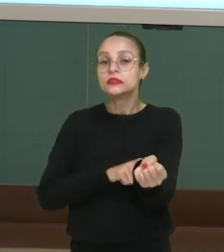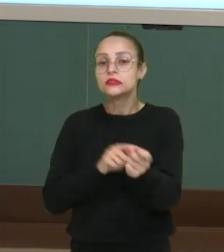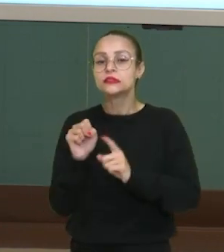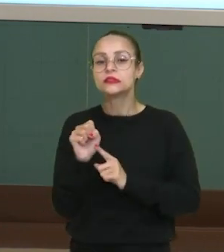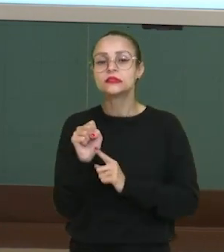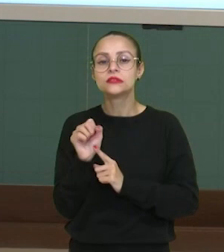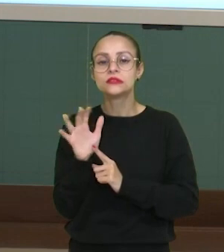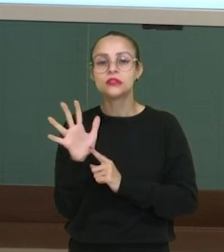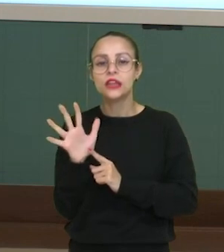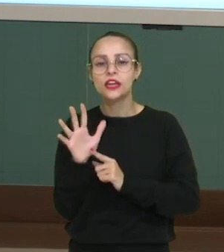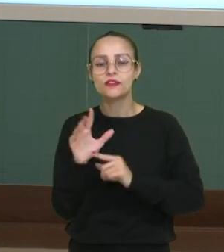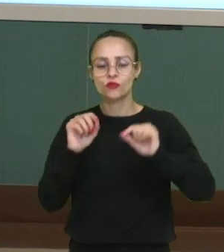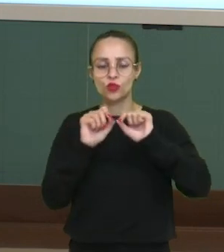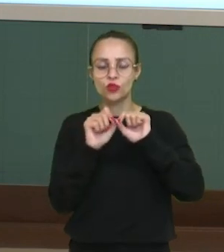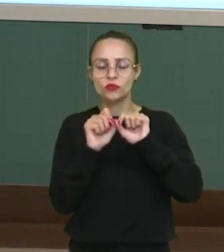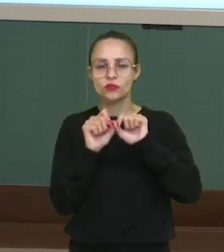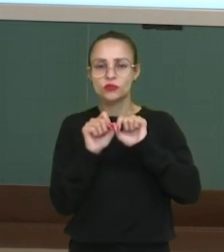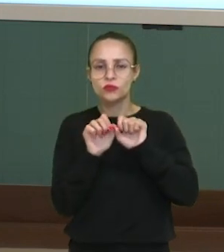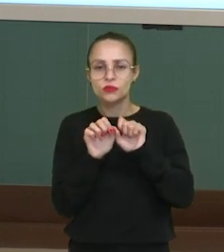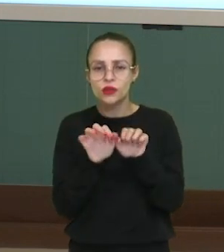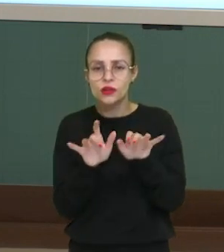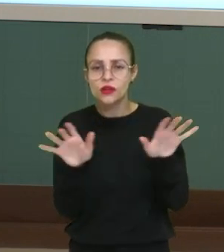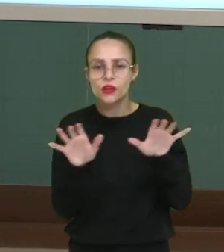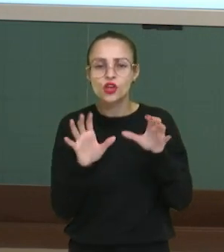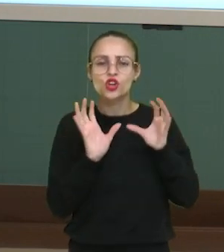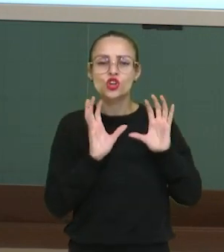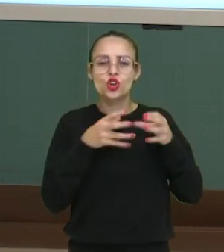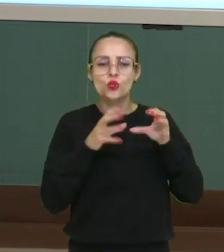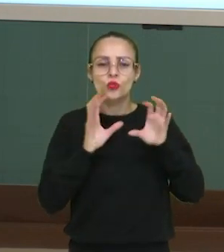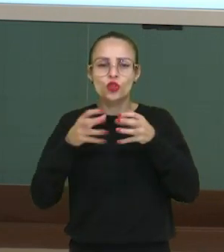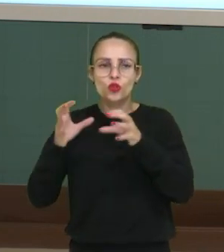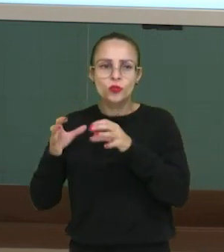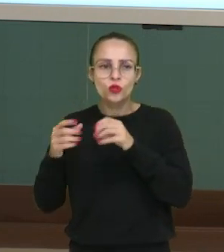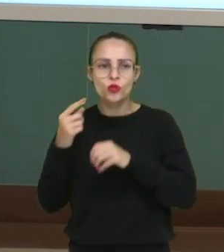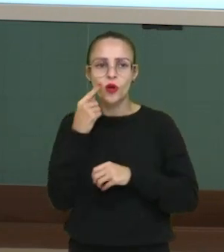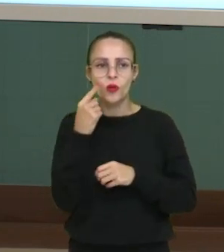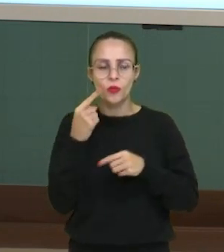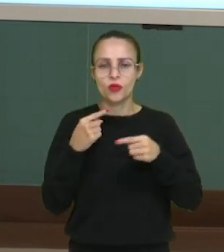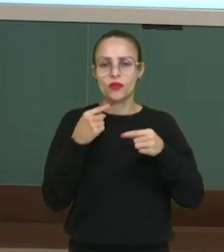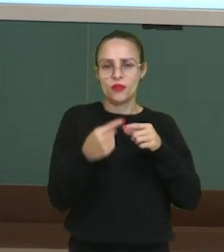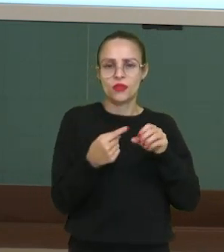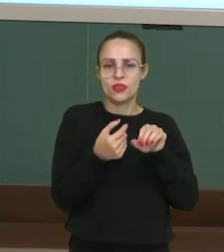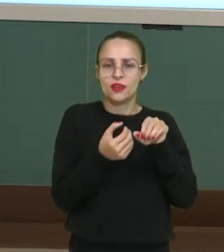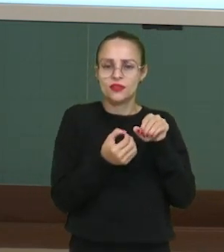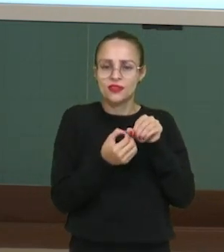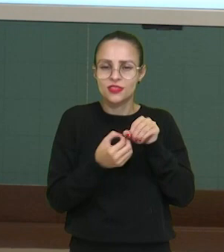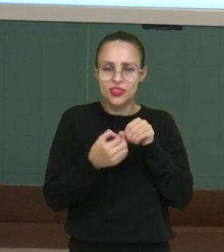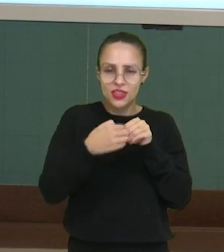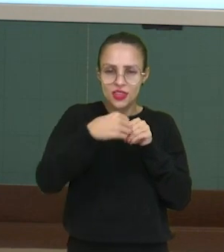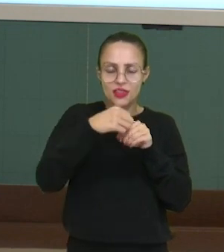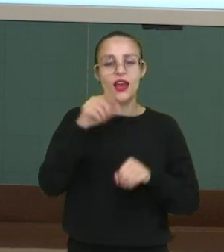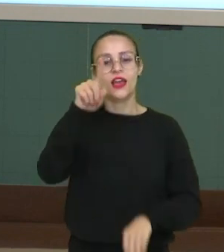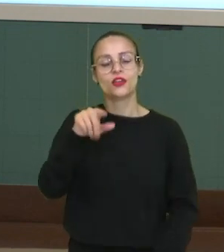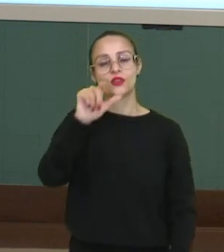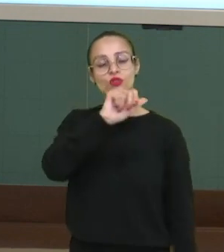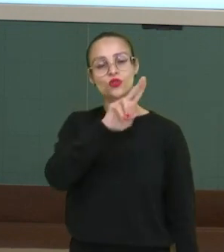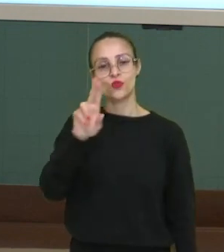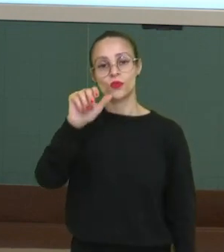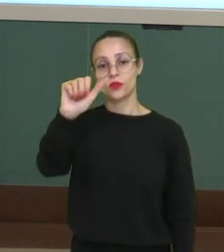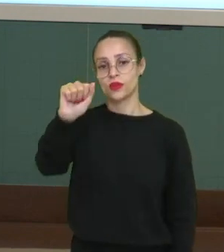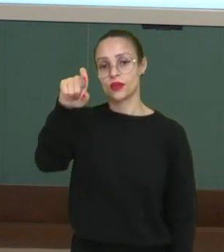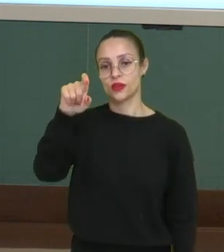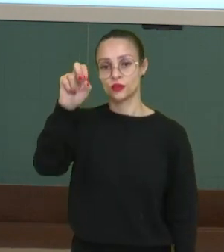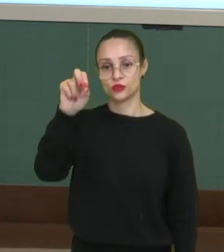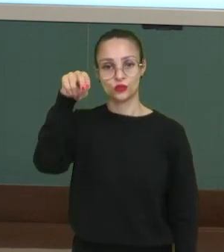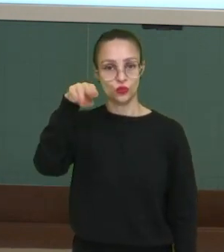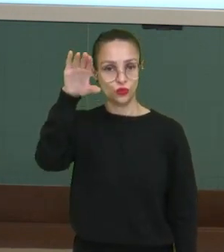fibras nervosas que são agrupadas em feixes, que são os axônios agrupados,